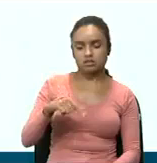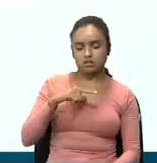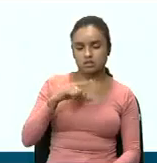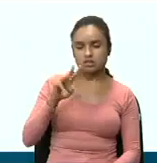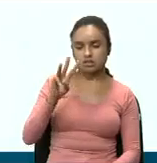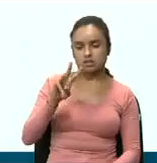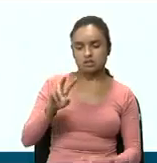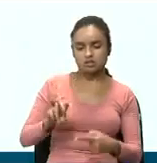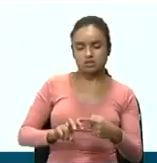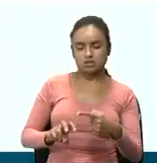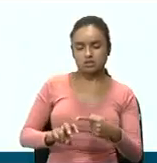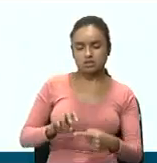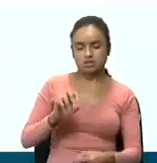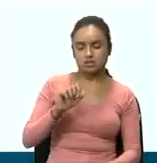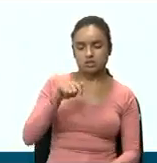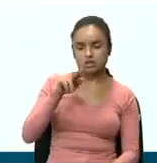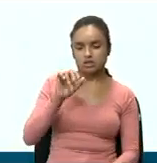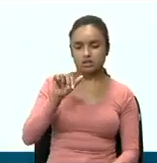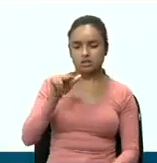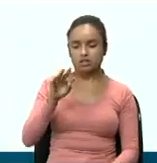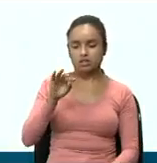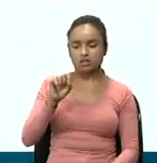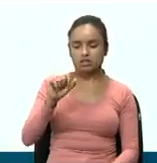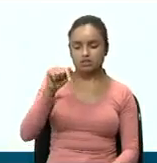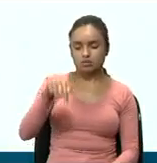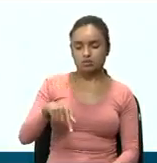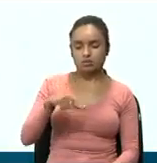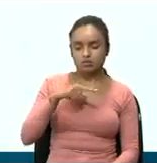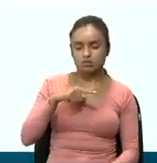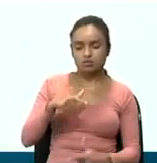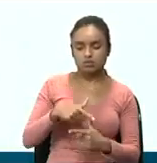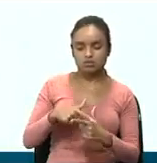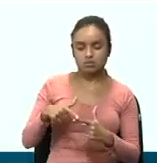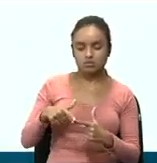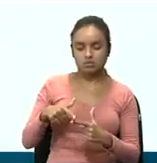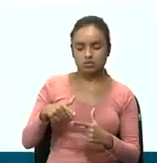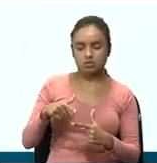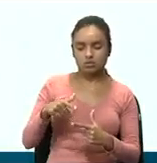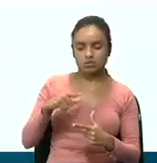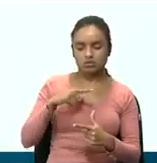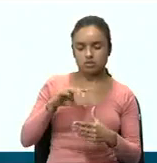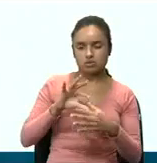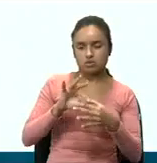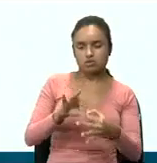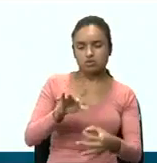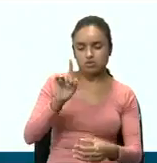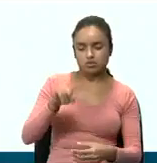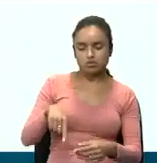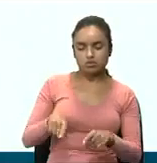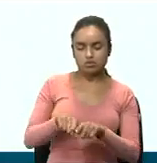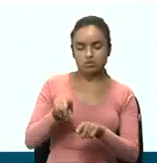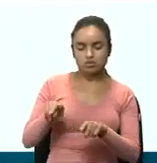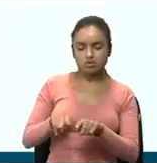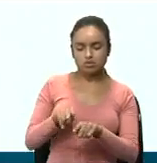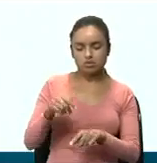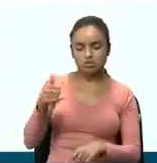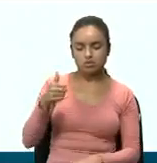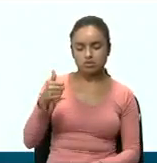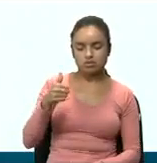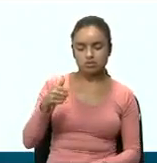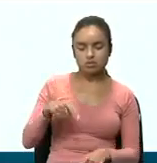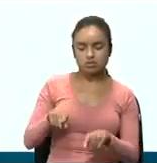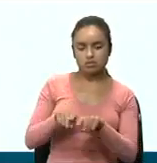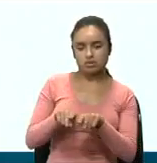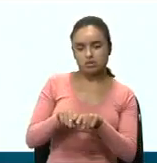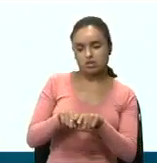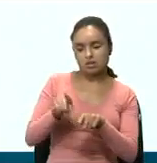Ou seja, divisão de fração. Na divisão de fração, eu repito o primeiro e vou inverter, então, o segundo.